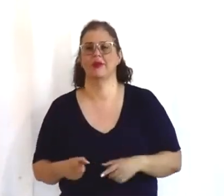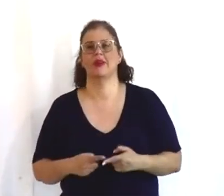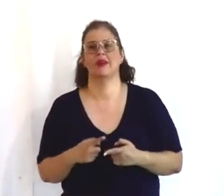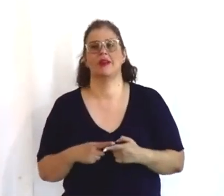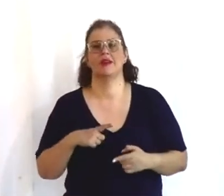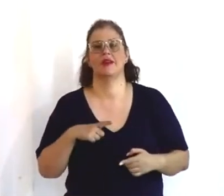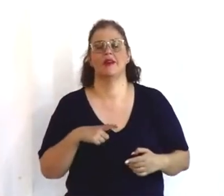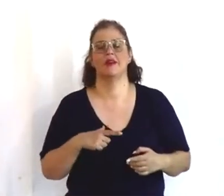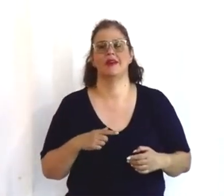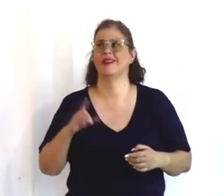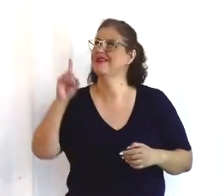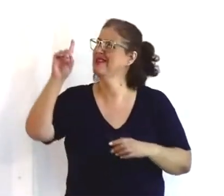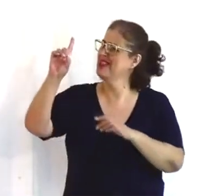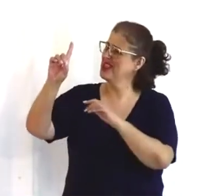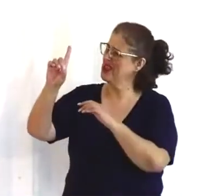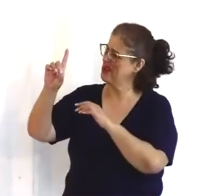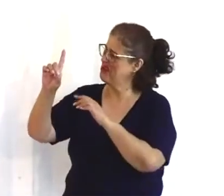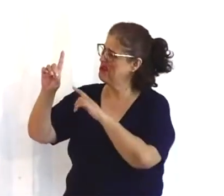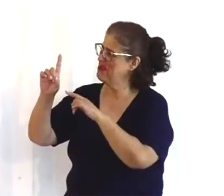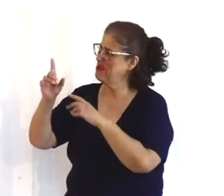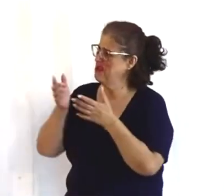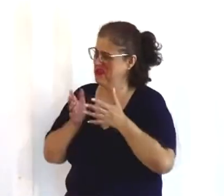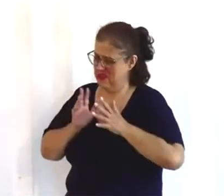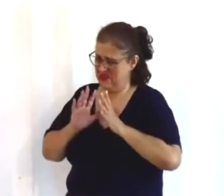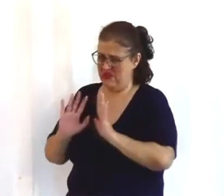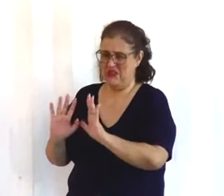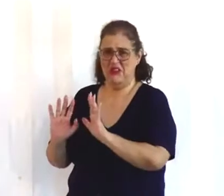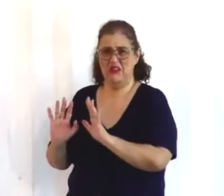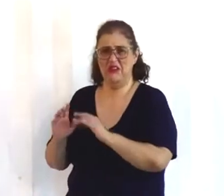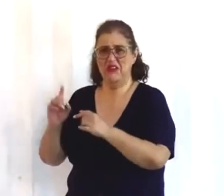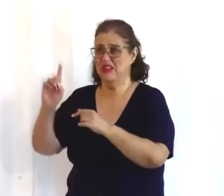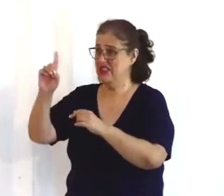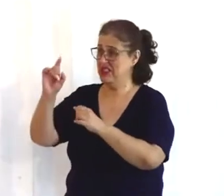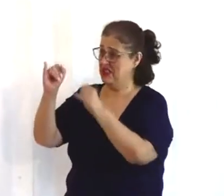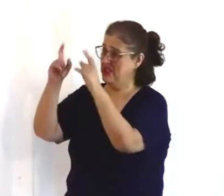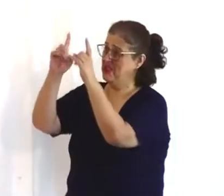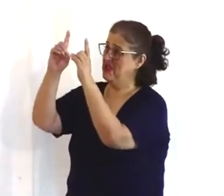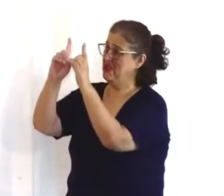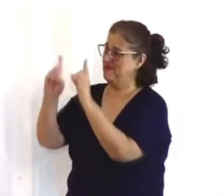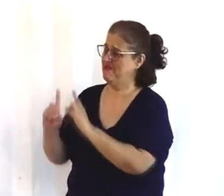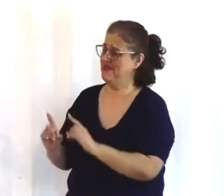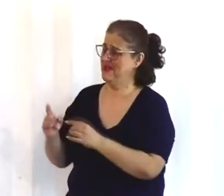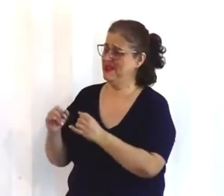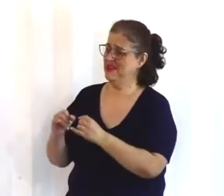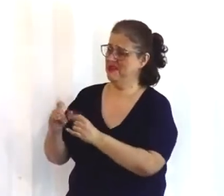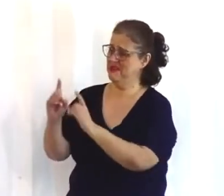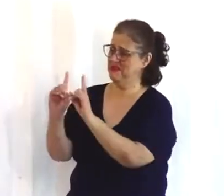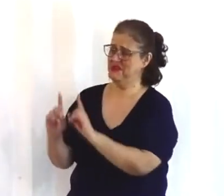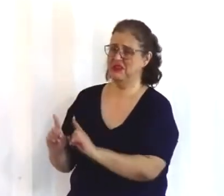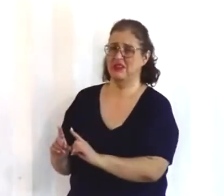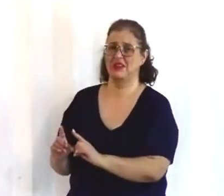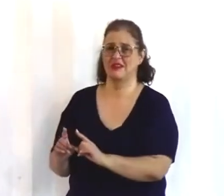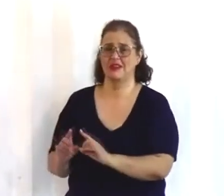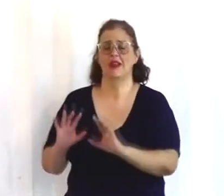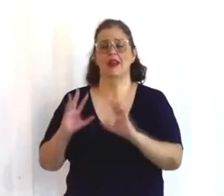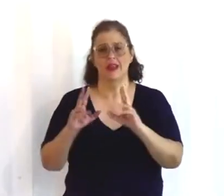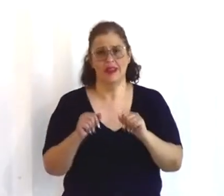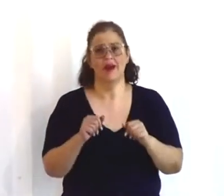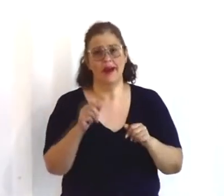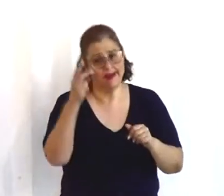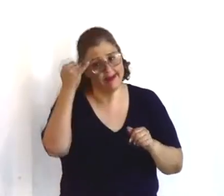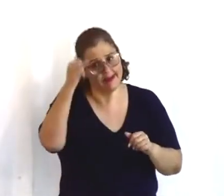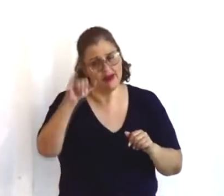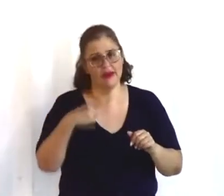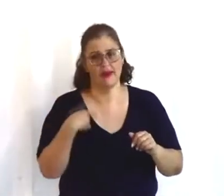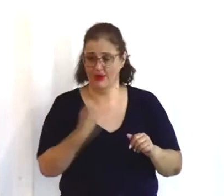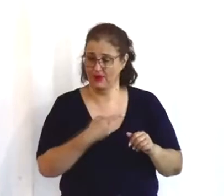deuses estranhos, dentro de um paganismo. E a ideia aqui é que aquele que conserva a fidelidade ao Senhor e que não se